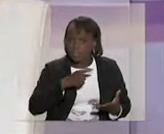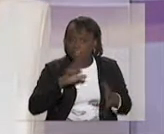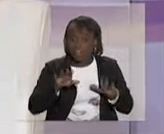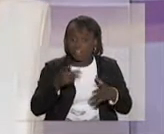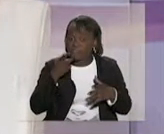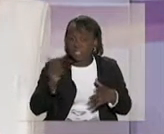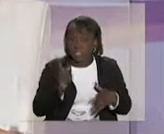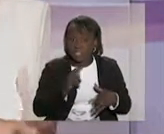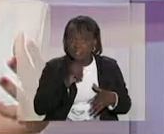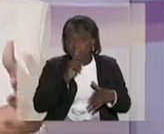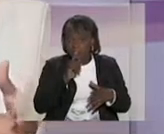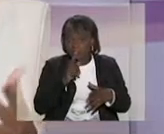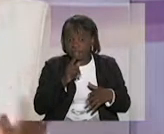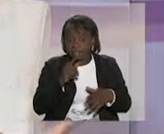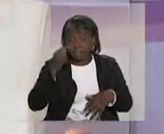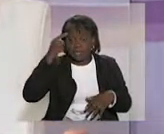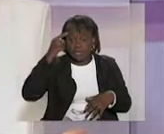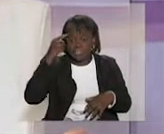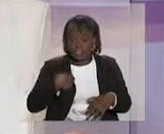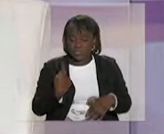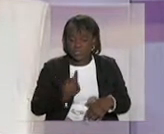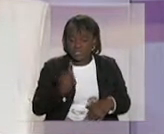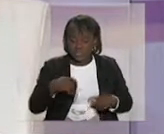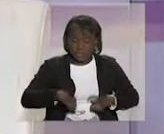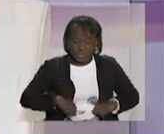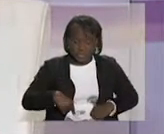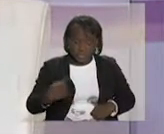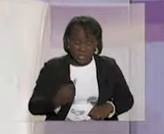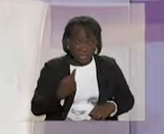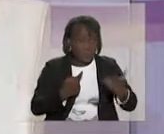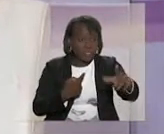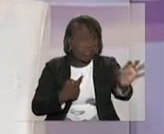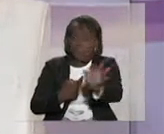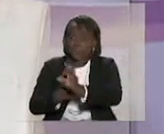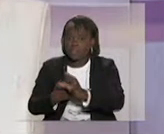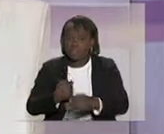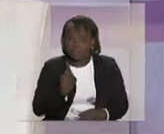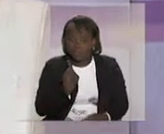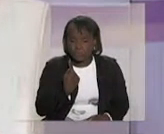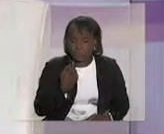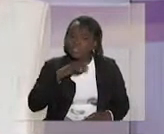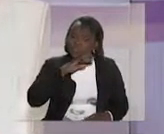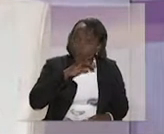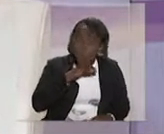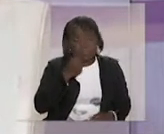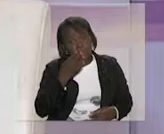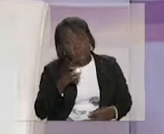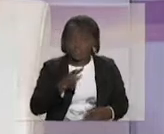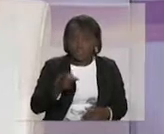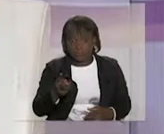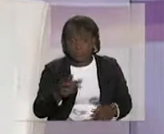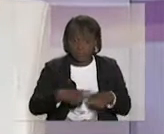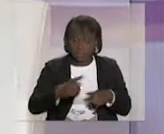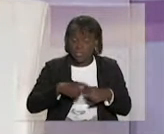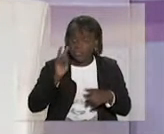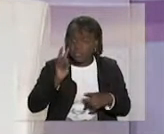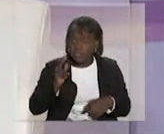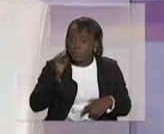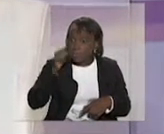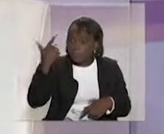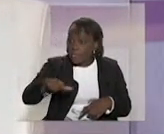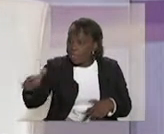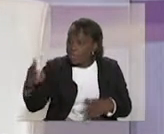muito comum, mas por a gente nunca falar sobre ela, muitas vezes a gente se sente sozinha. E aquilo, assim, isso é ruim e bom ao mesmo